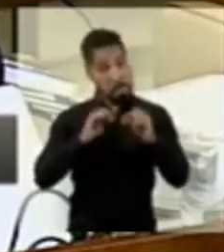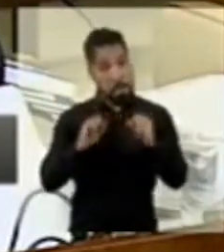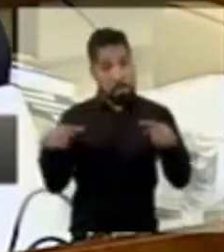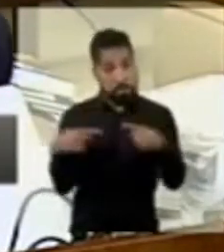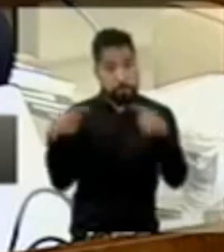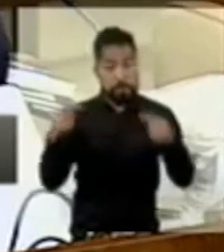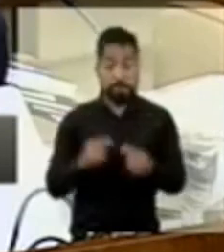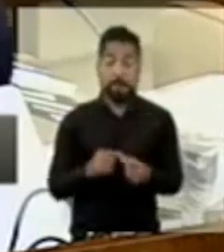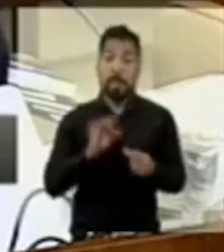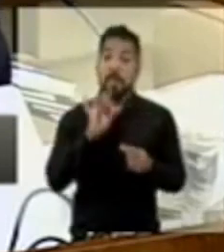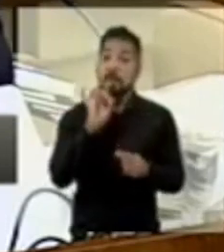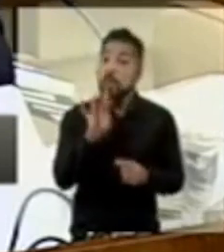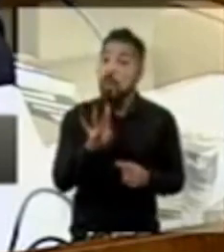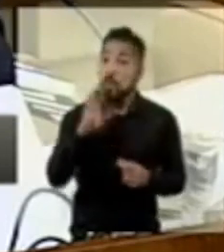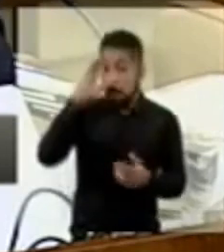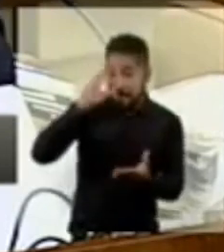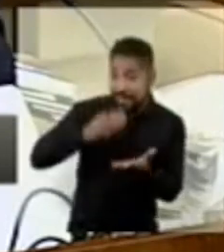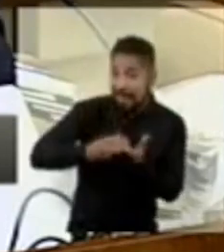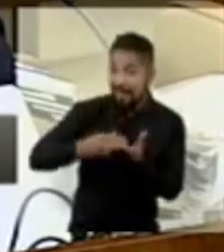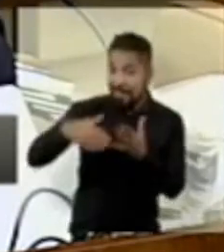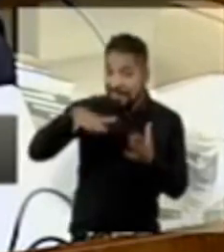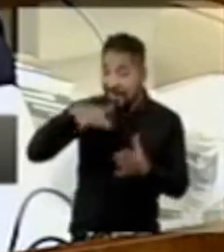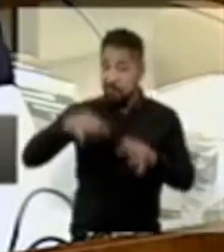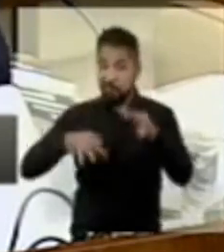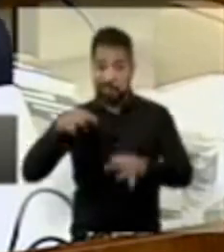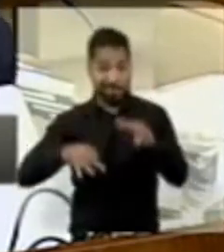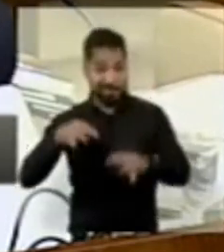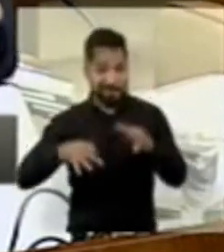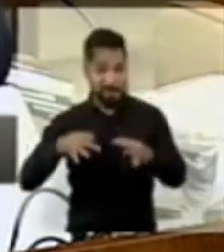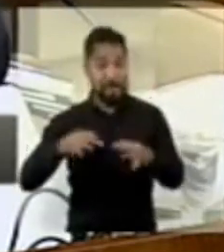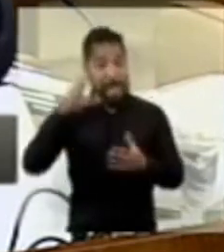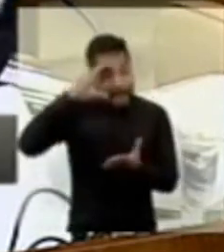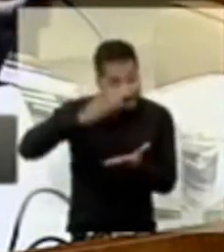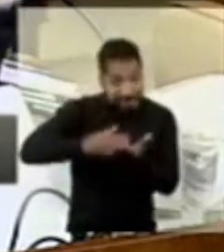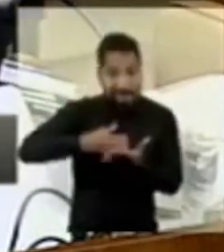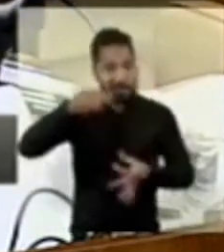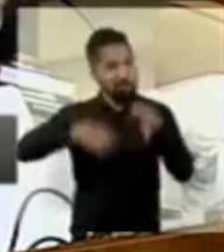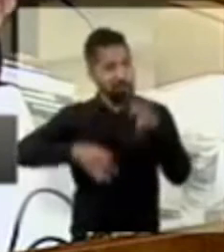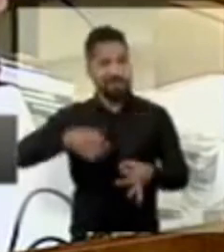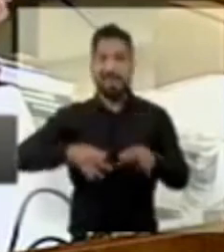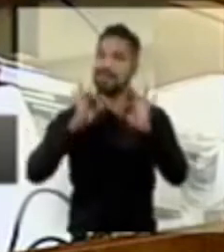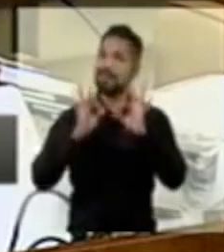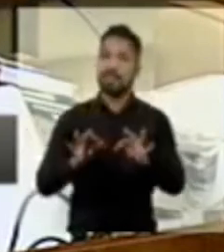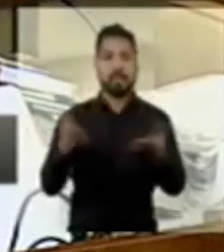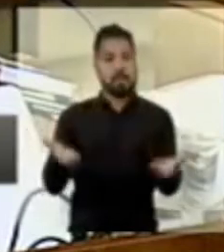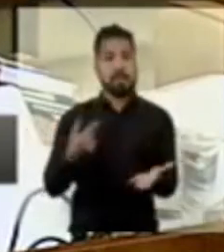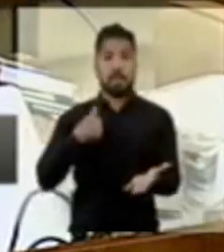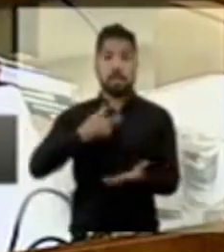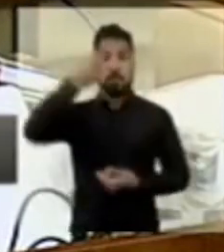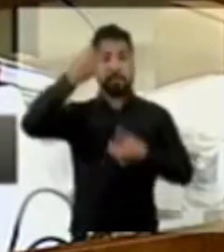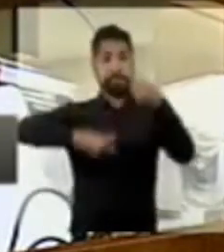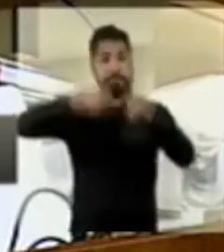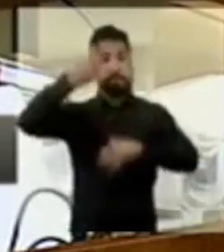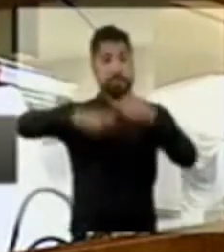uma adição de uma tese jurídica ea tese jurídica é esta que eu estou